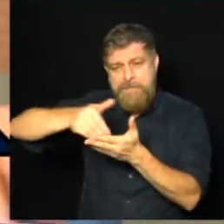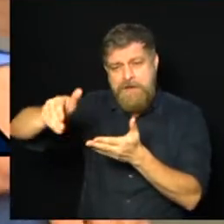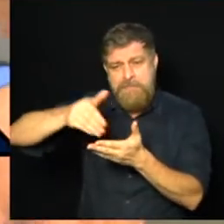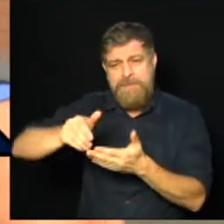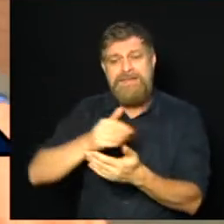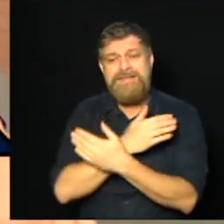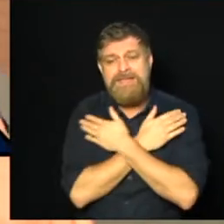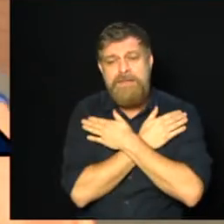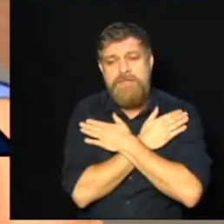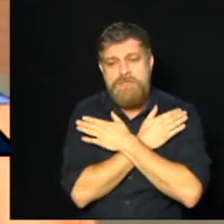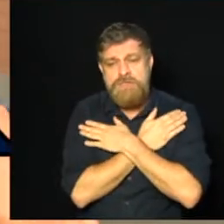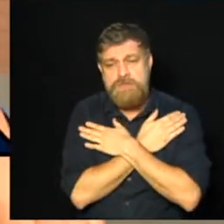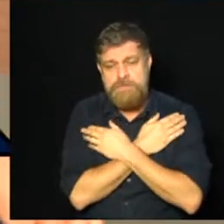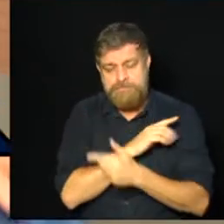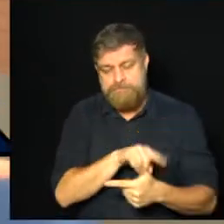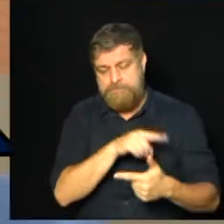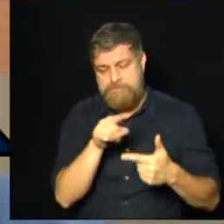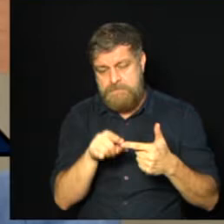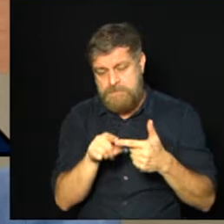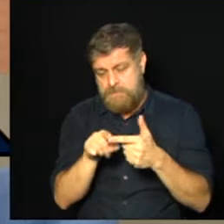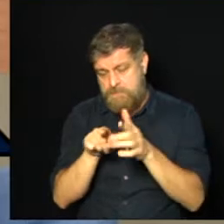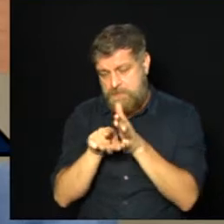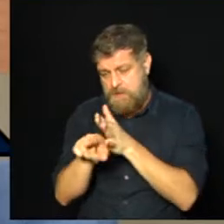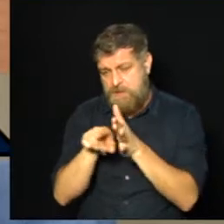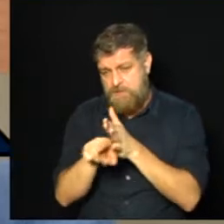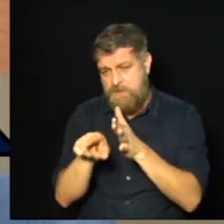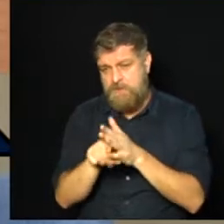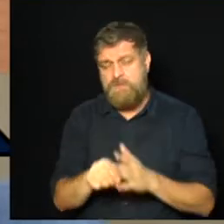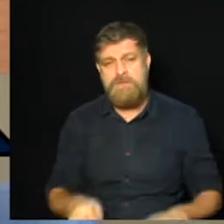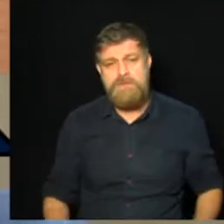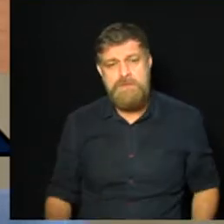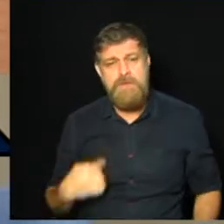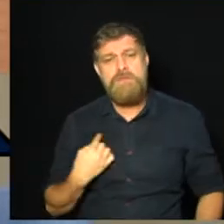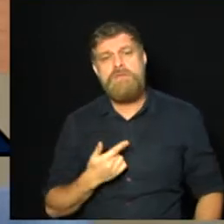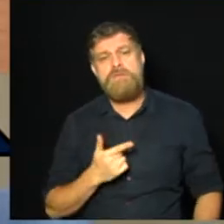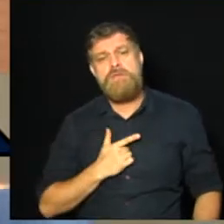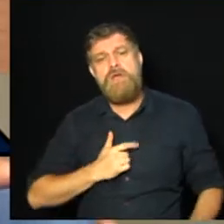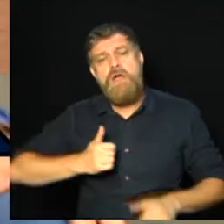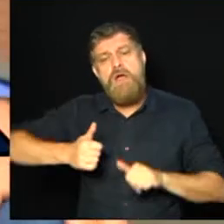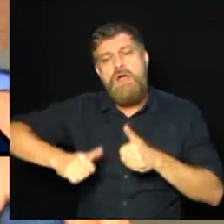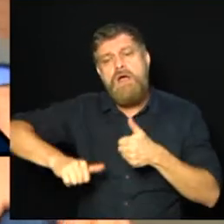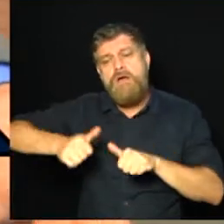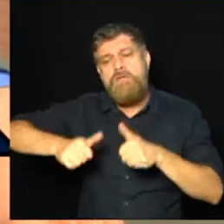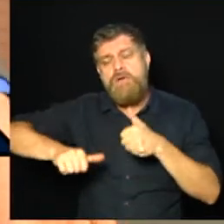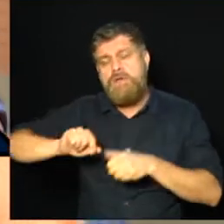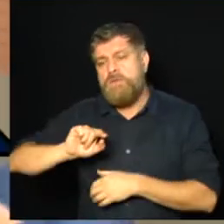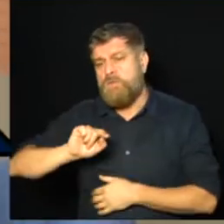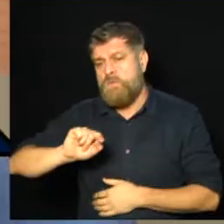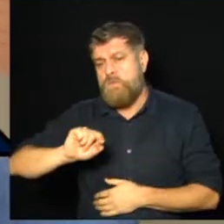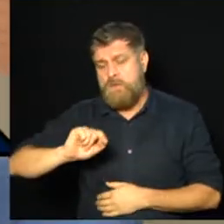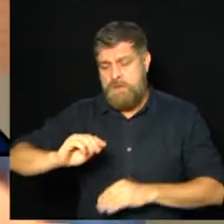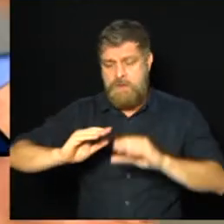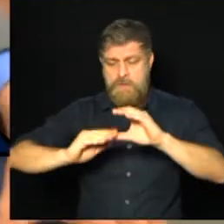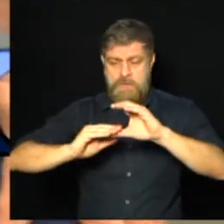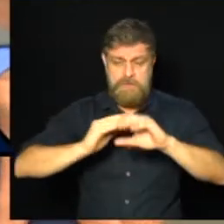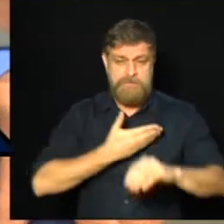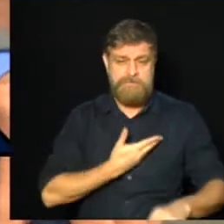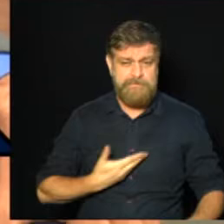Outra pergunta também, a gente tem analisado que os concursos públicos